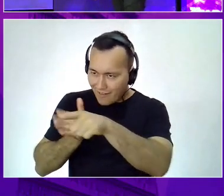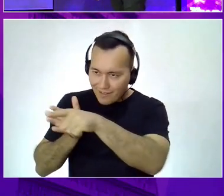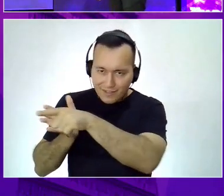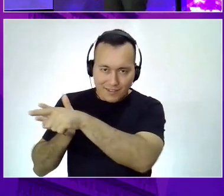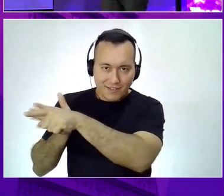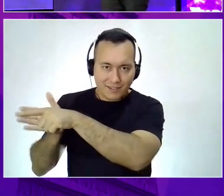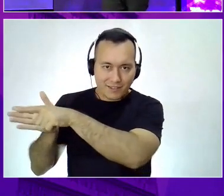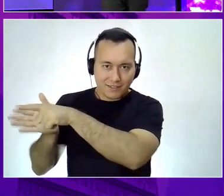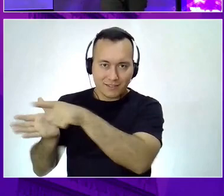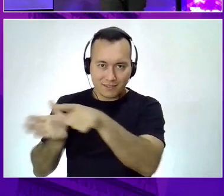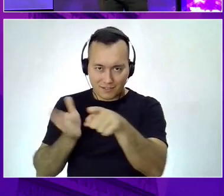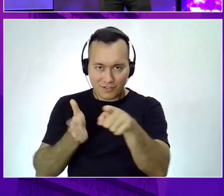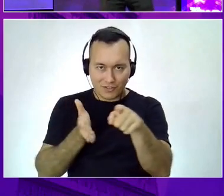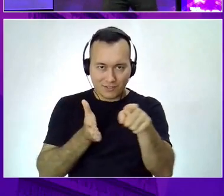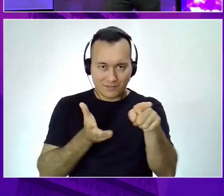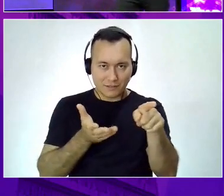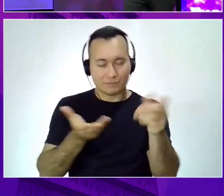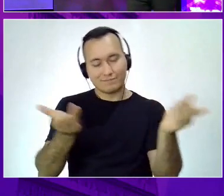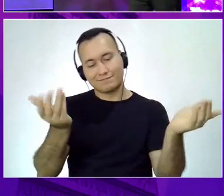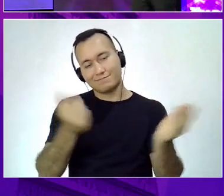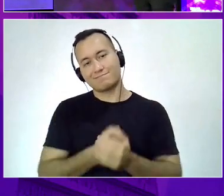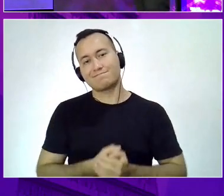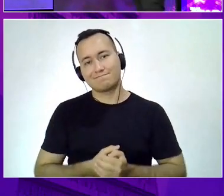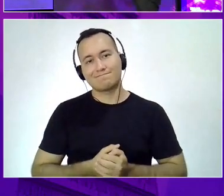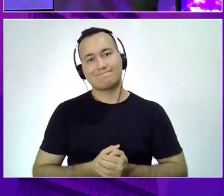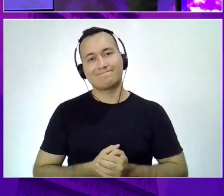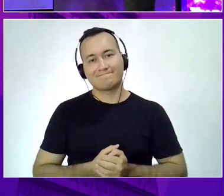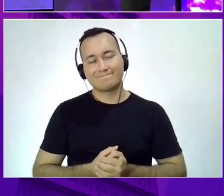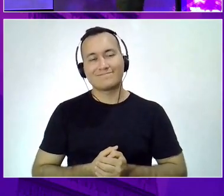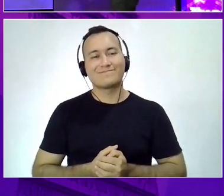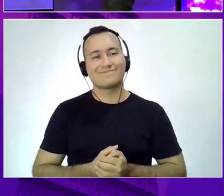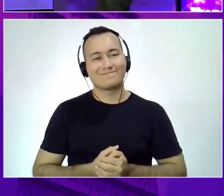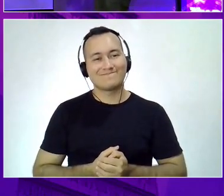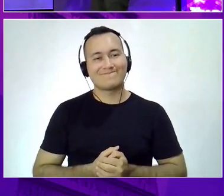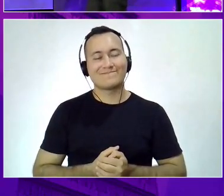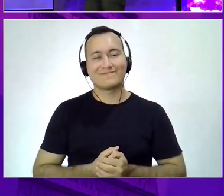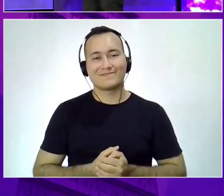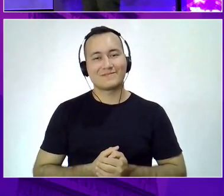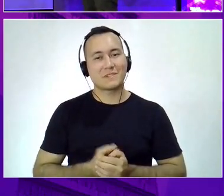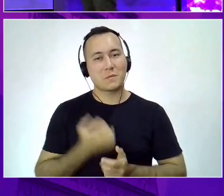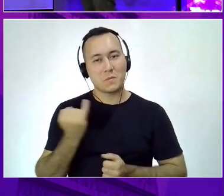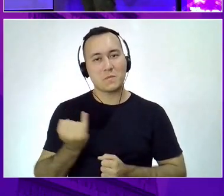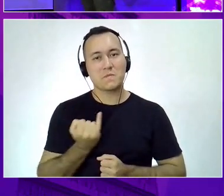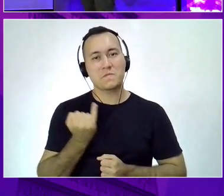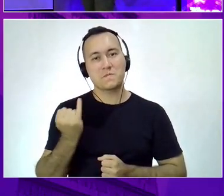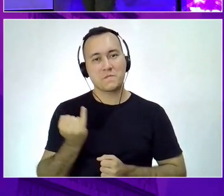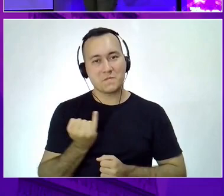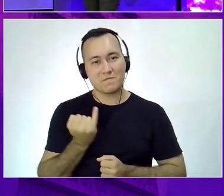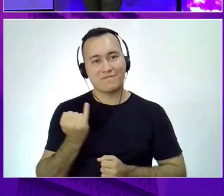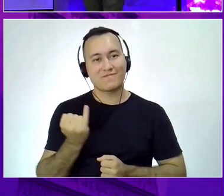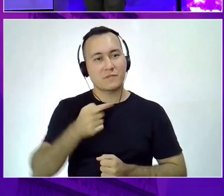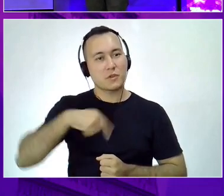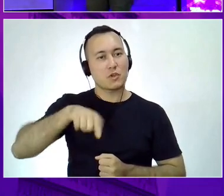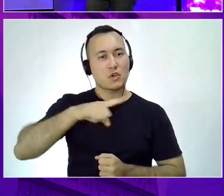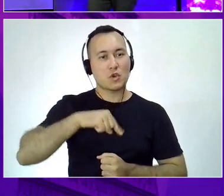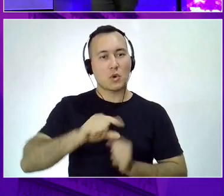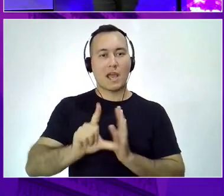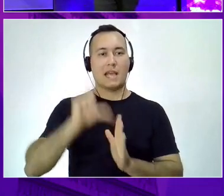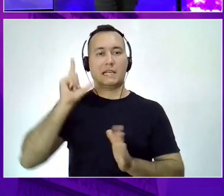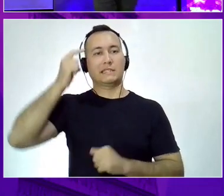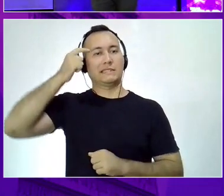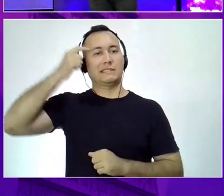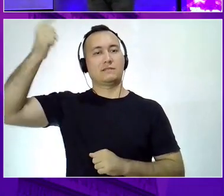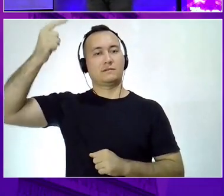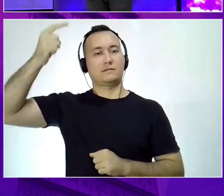Perfeito. Mas então tá, deixa eu fazer um paralelo principalmente muito importante, que é o que é usabilidade? É o quão rápido você